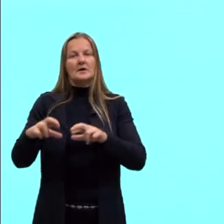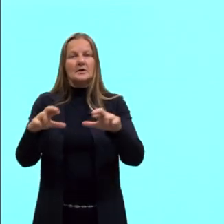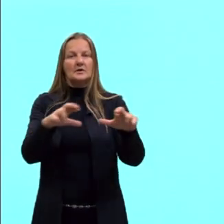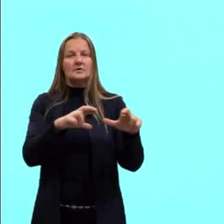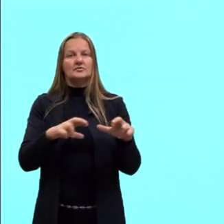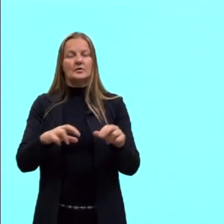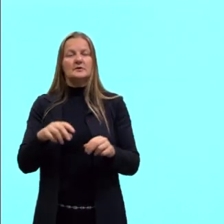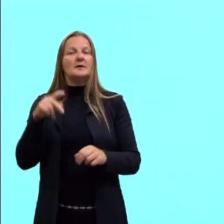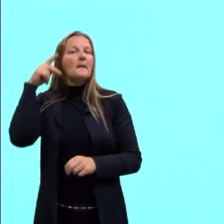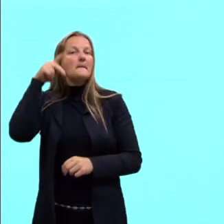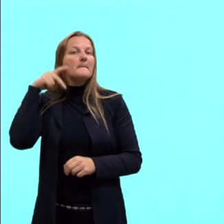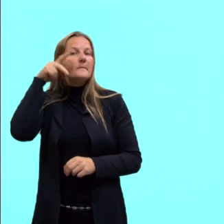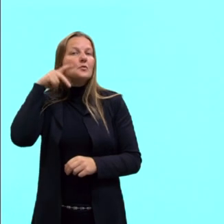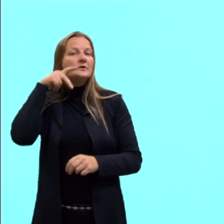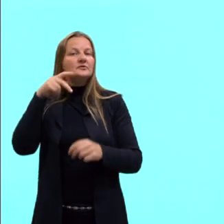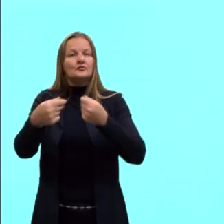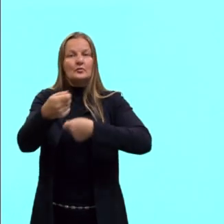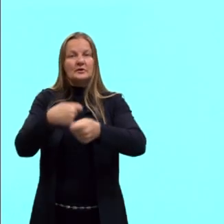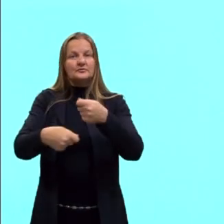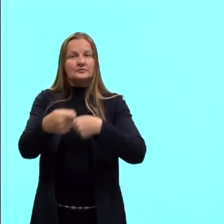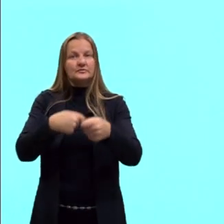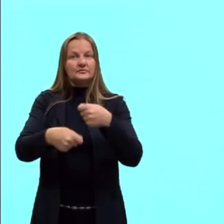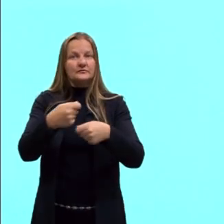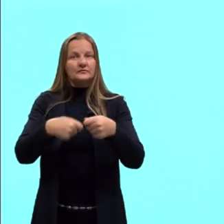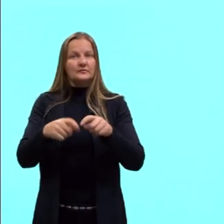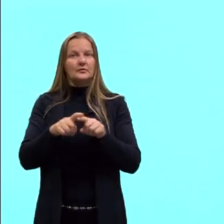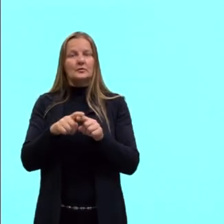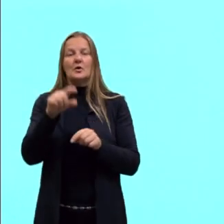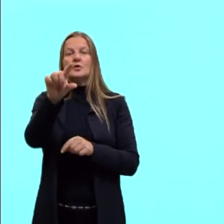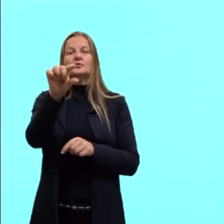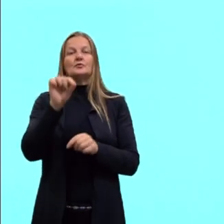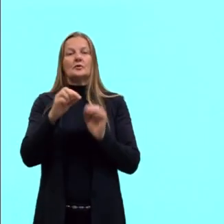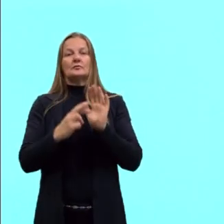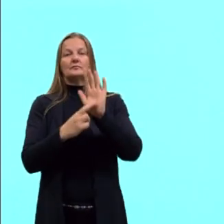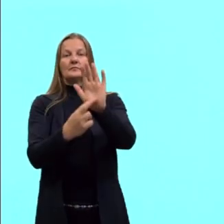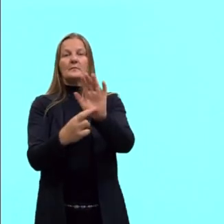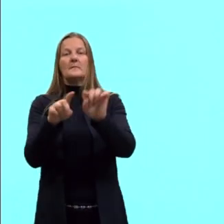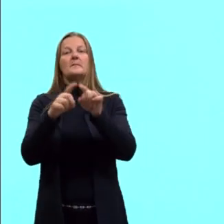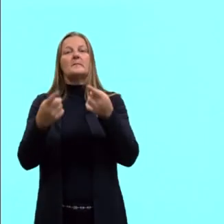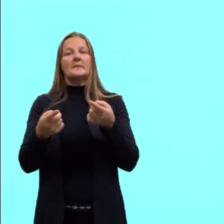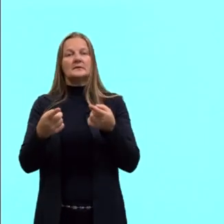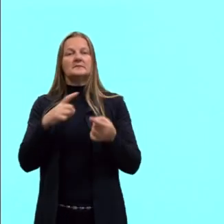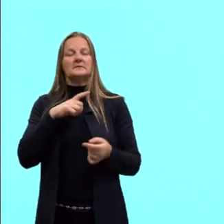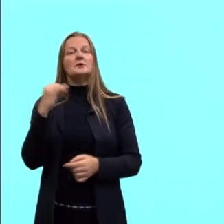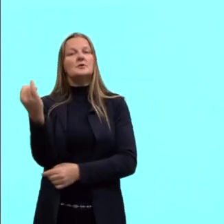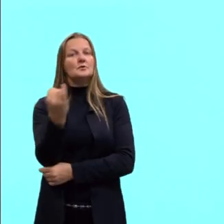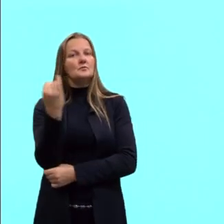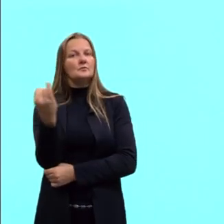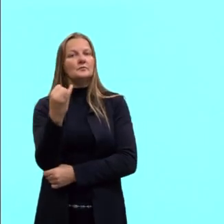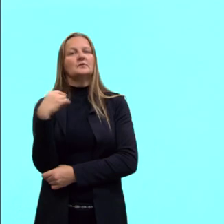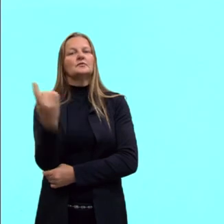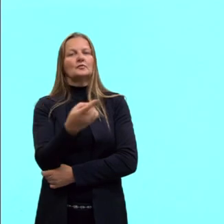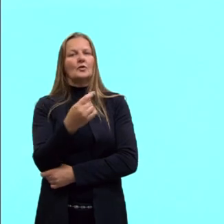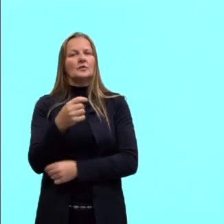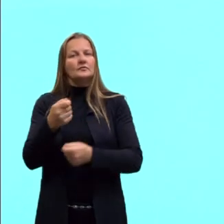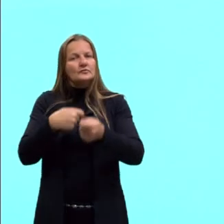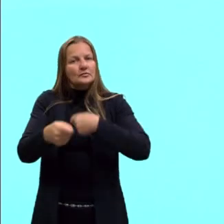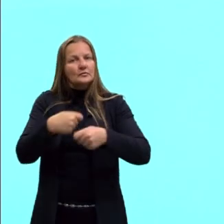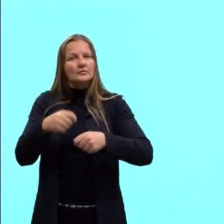administra político-administrativas né vamos dizer assim tu não escolhe o representante Mas elas são importantes para a gente poder